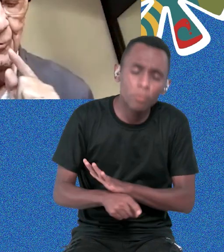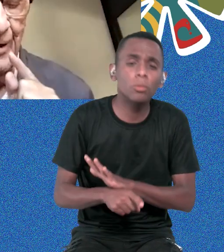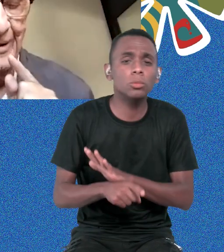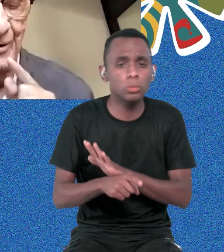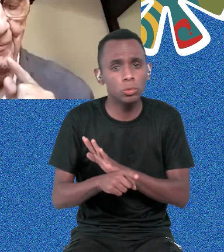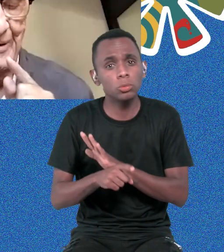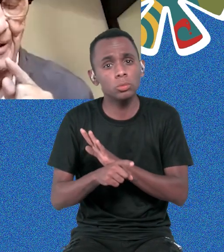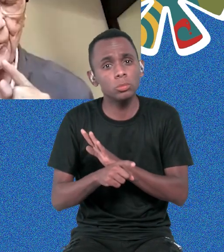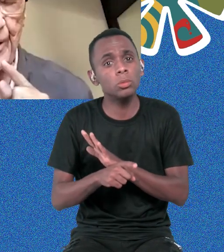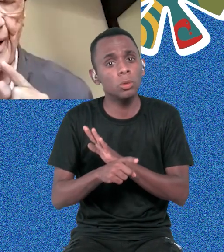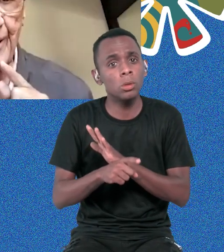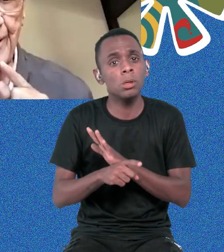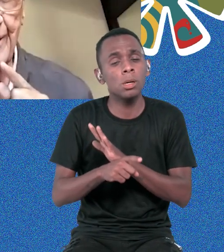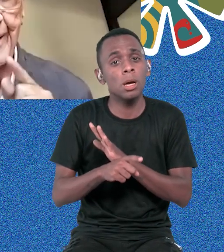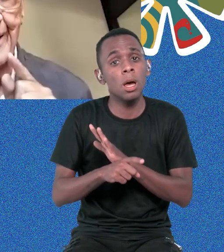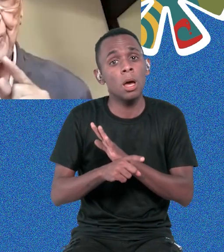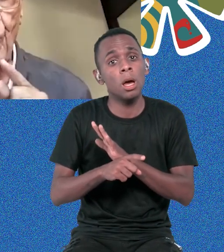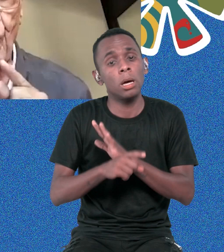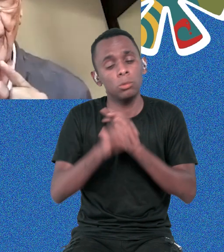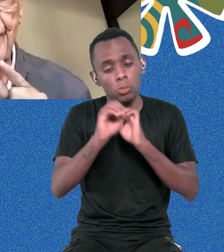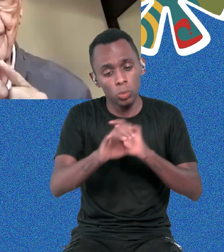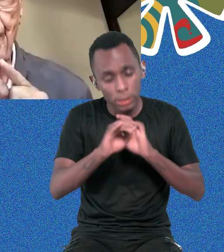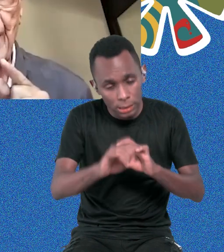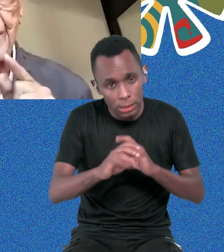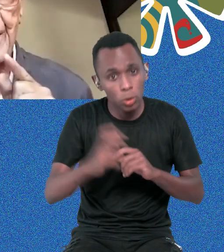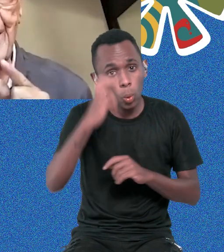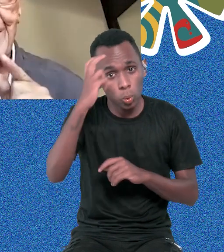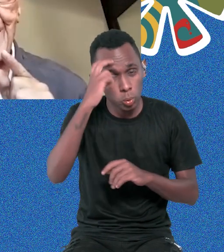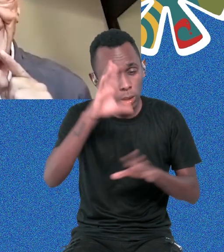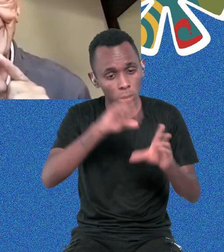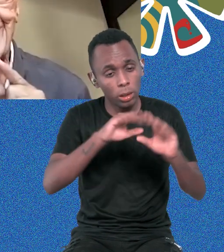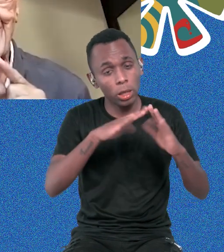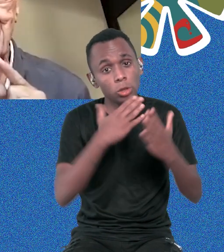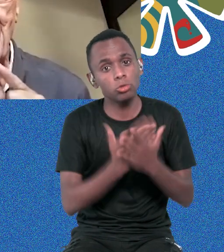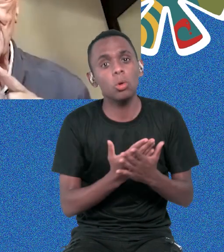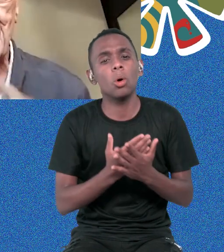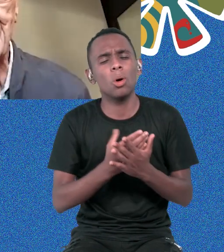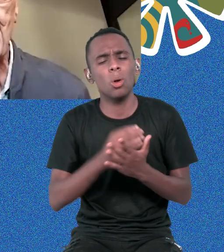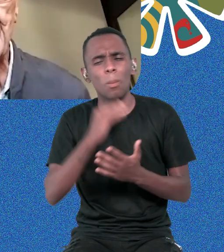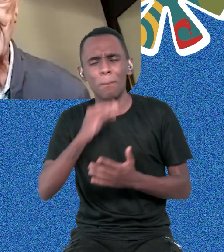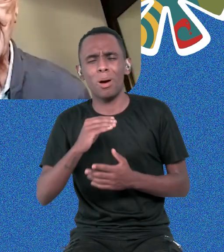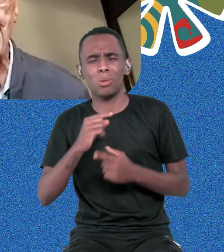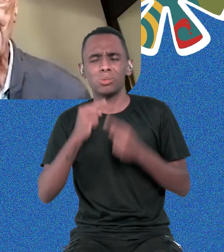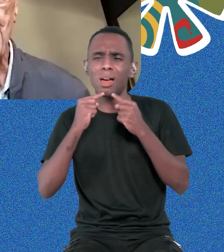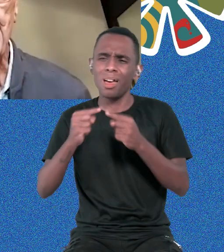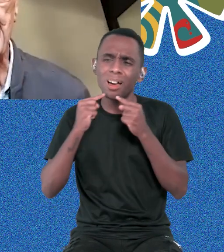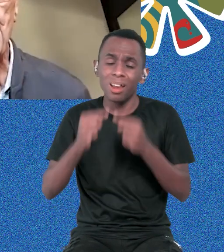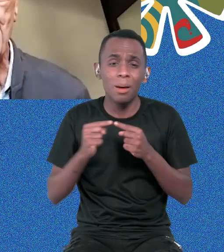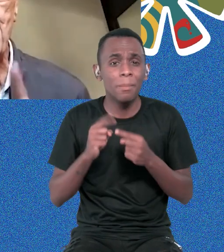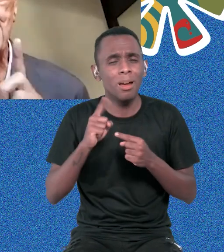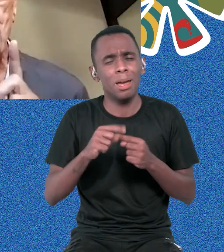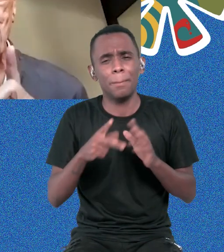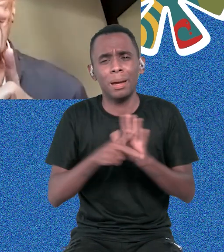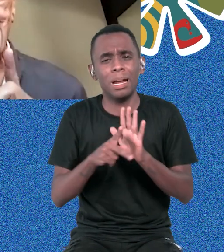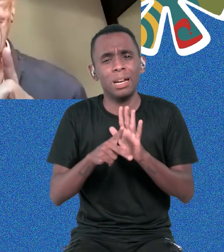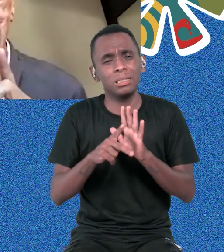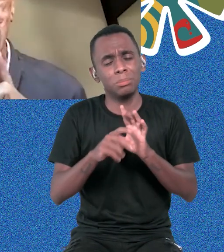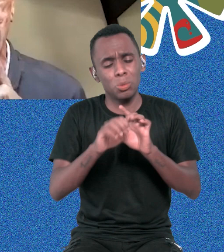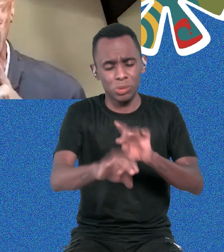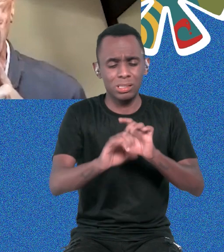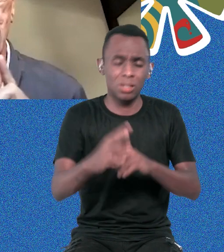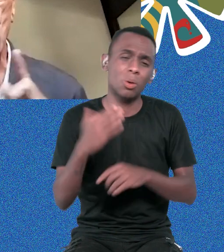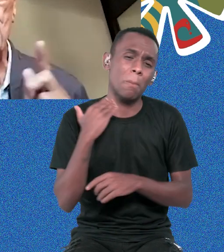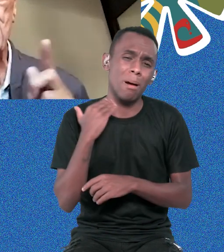a educação patrimonial na escola tinha esse caráter que Paulo tanto critica, de ser uma educação